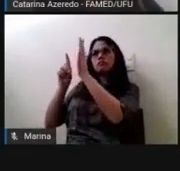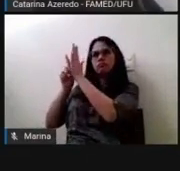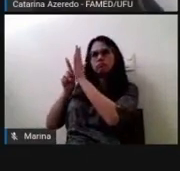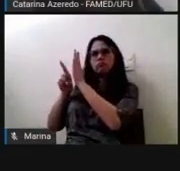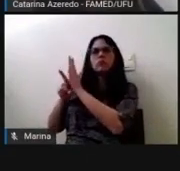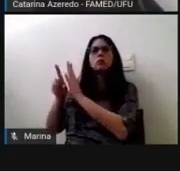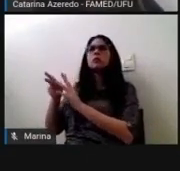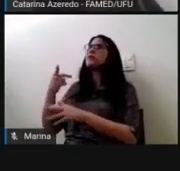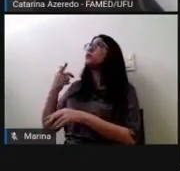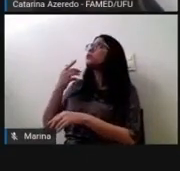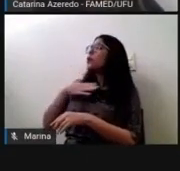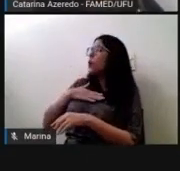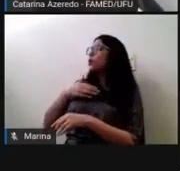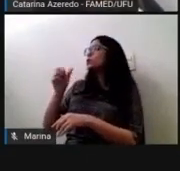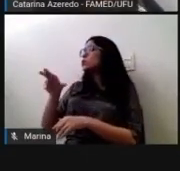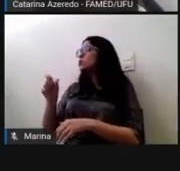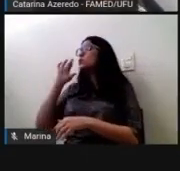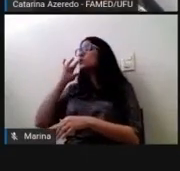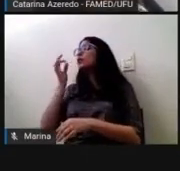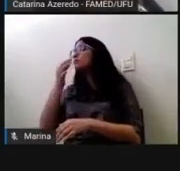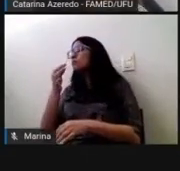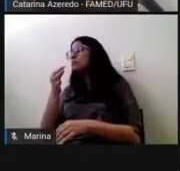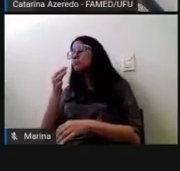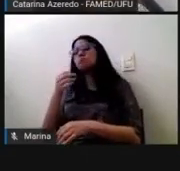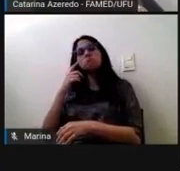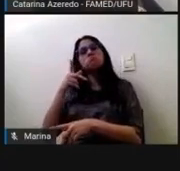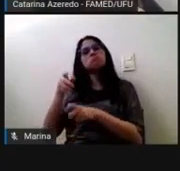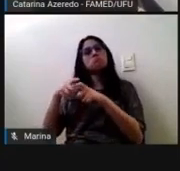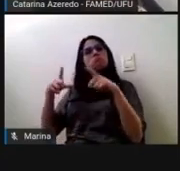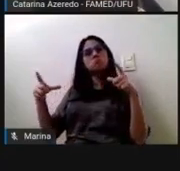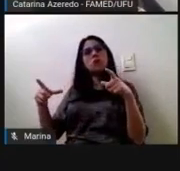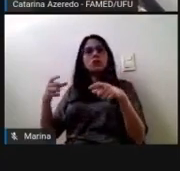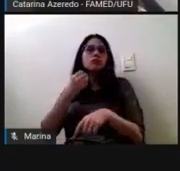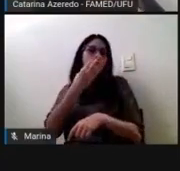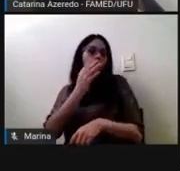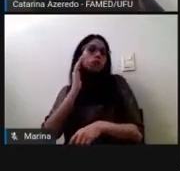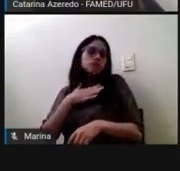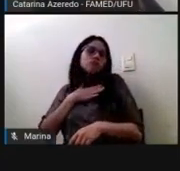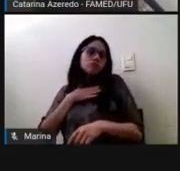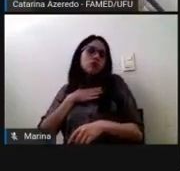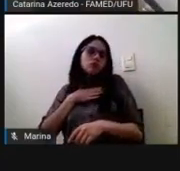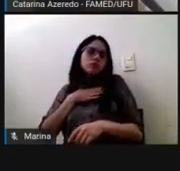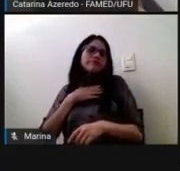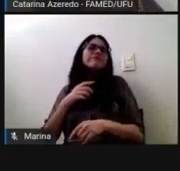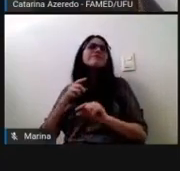a satisfação era boa, né, que o que existe é uma visão de uma parcela da população que não faz o uso da parte assistencial do